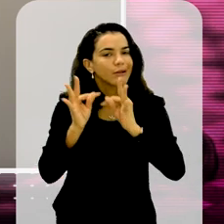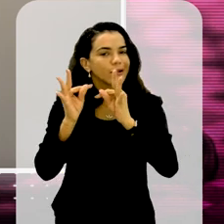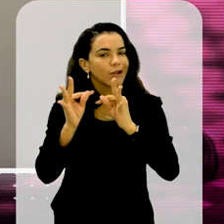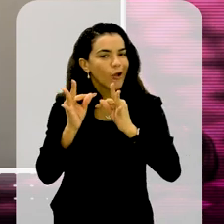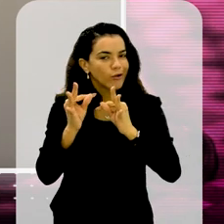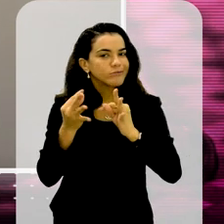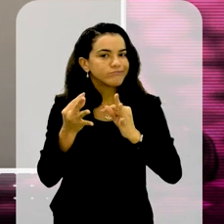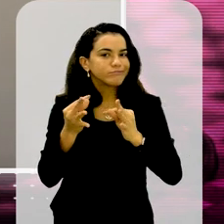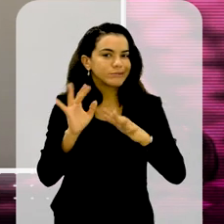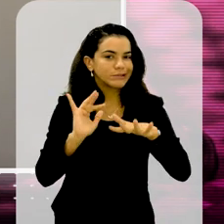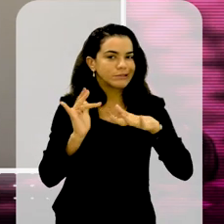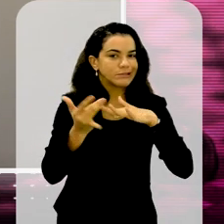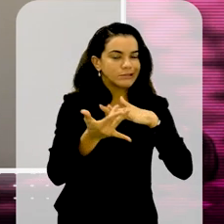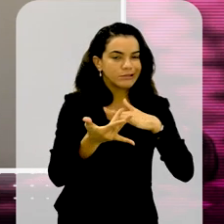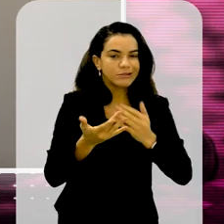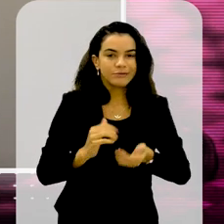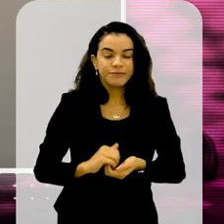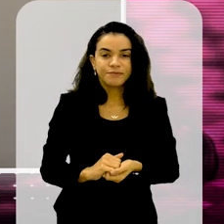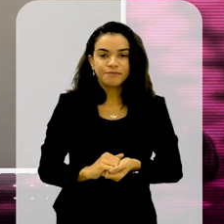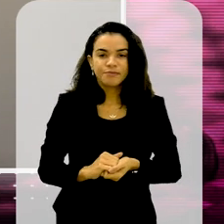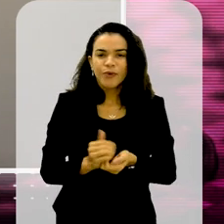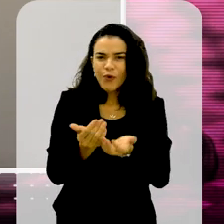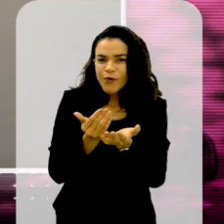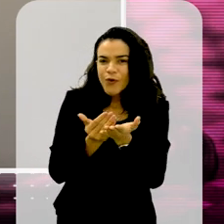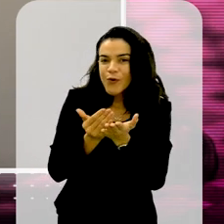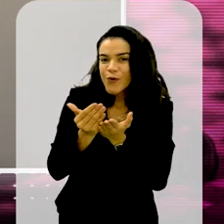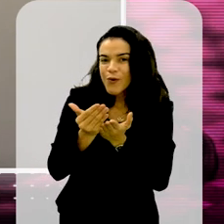sociais? Então, eu gostaria de começar